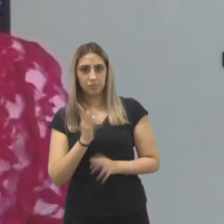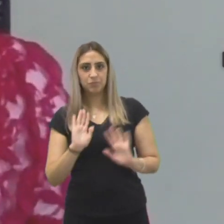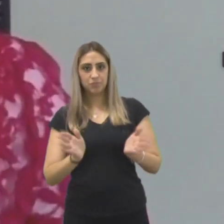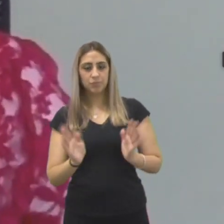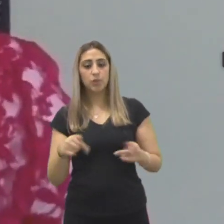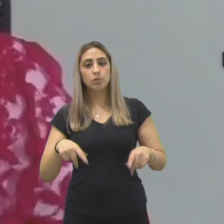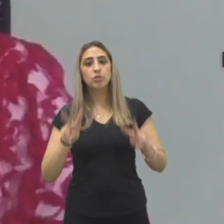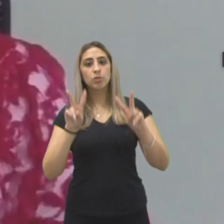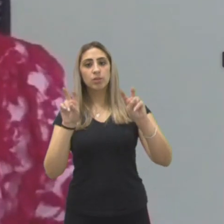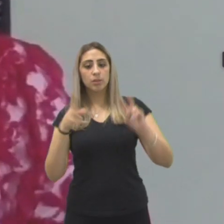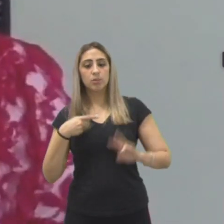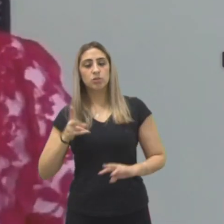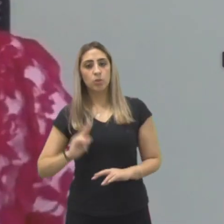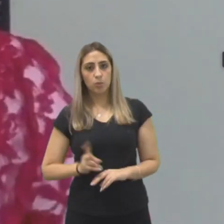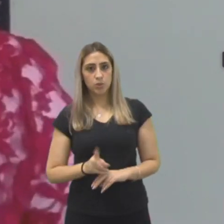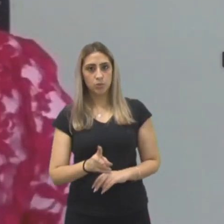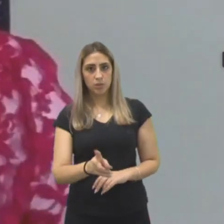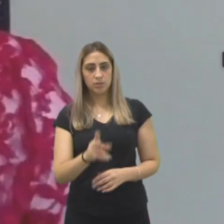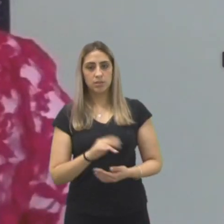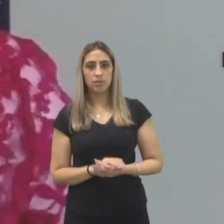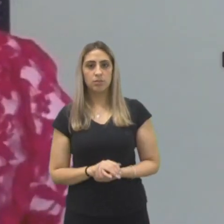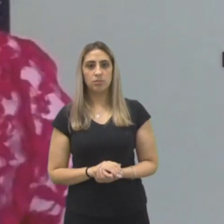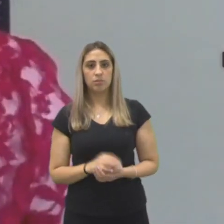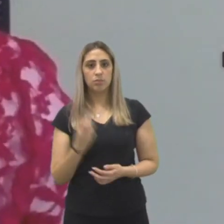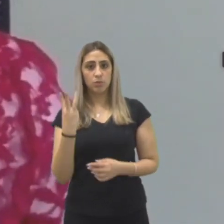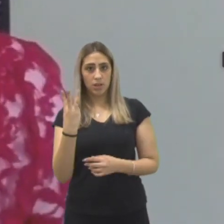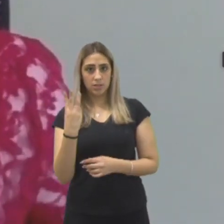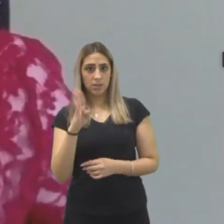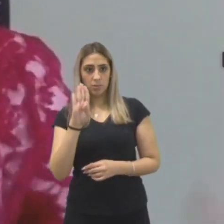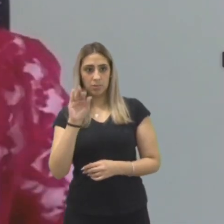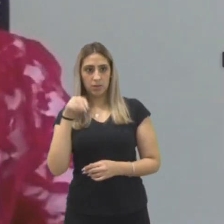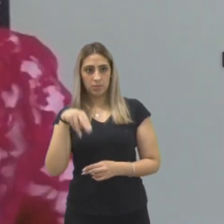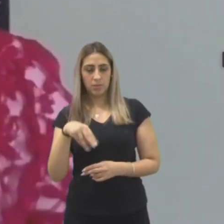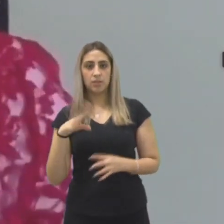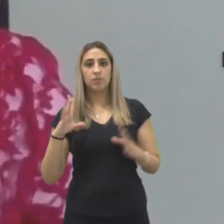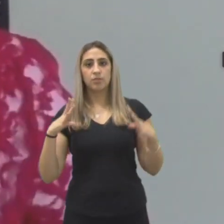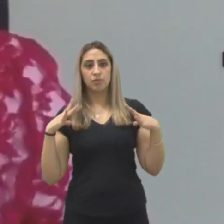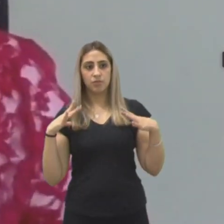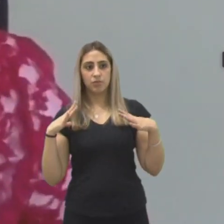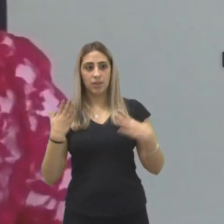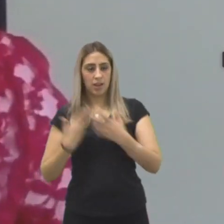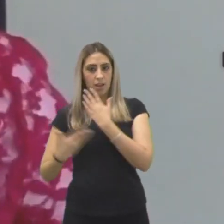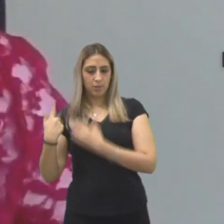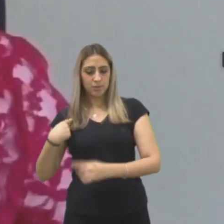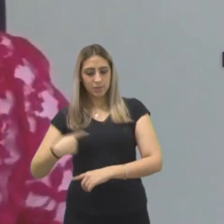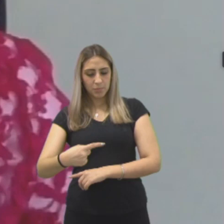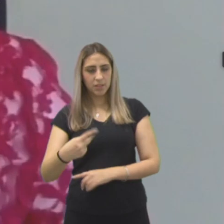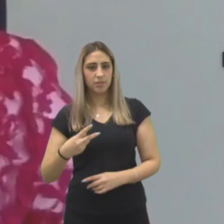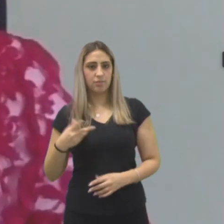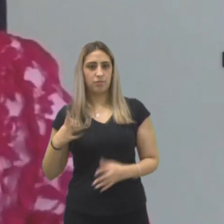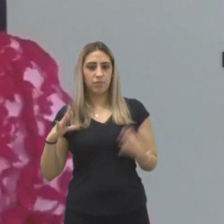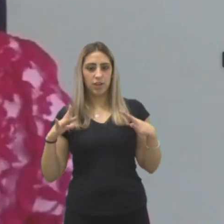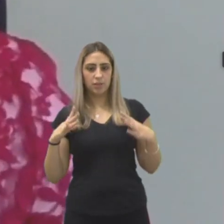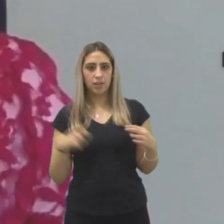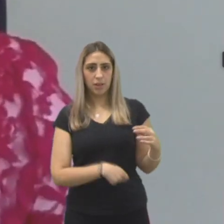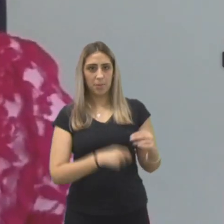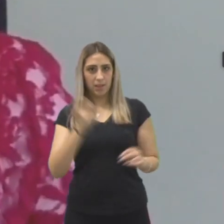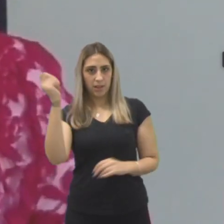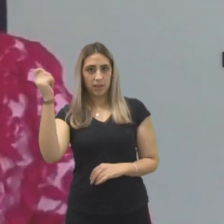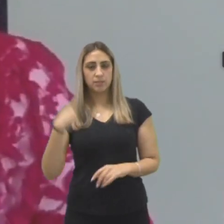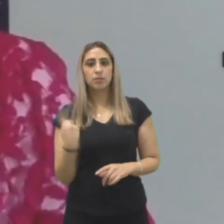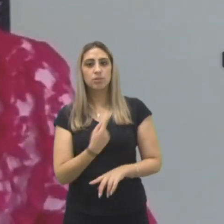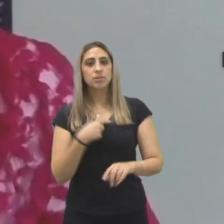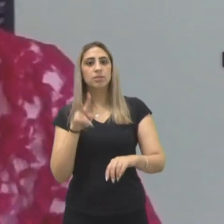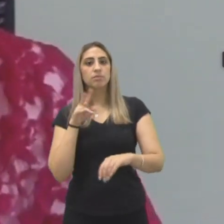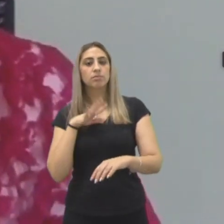é um tema de continuação. No terceiro bimestre, né, no feriado, na semana do feriado da Independência, nós abordamos o